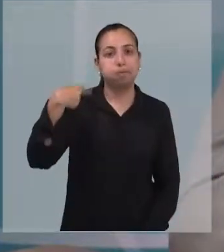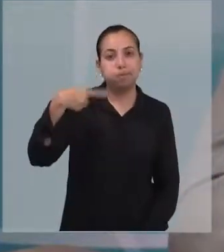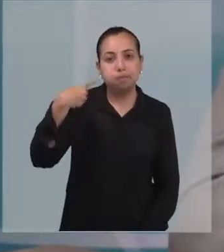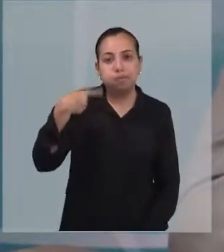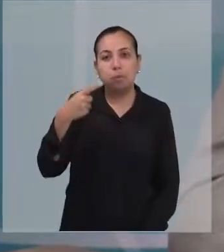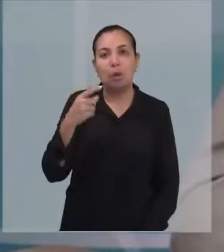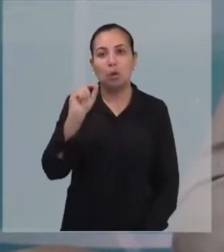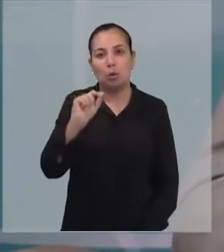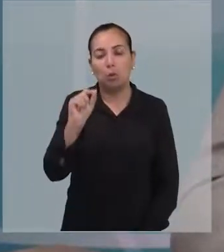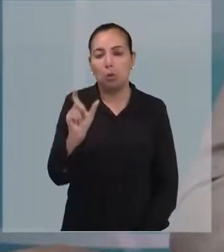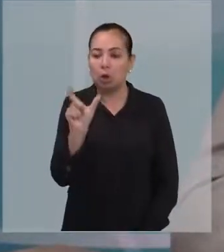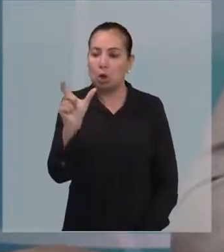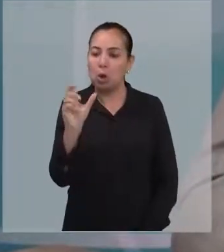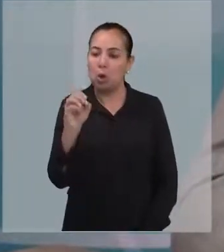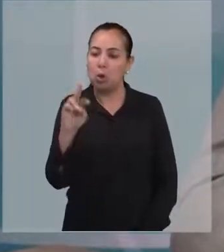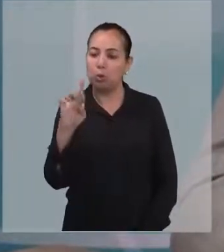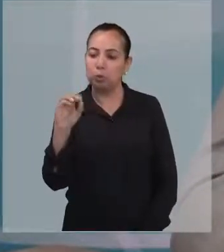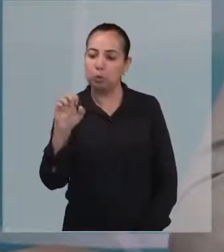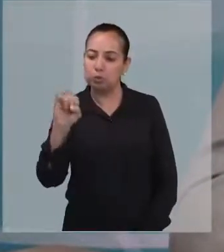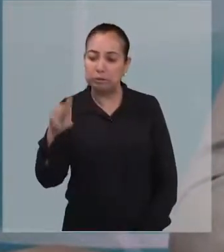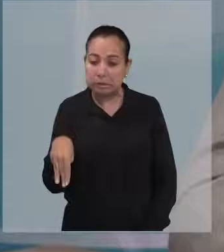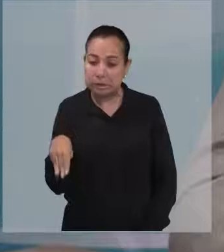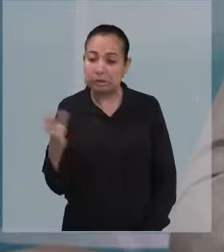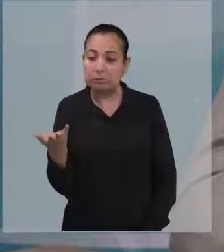advogado, uma palavra, eu acho até cafona, outrossim,